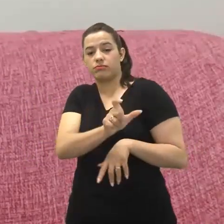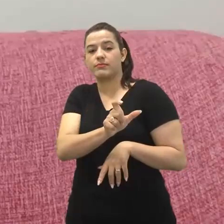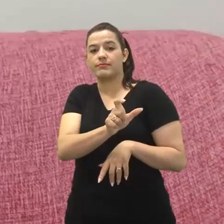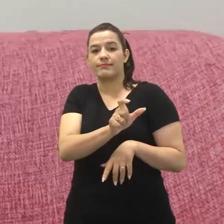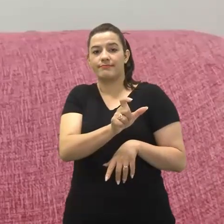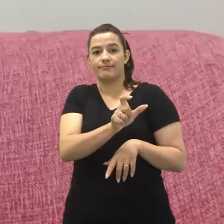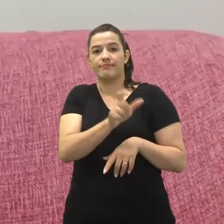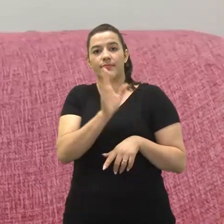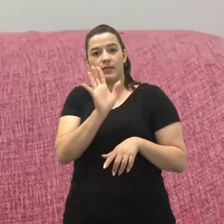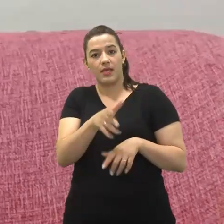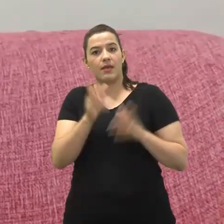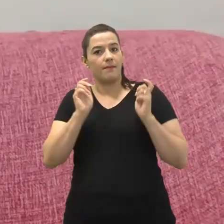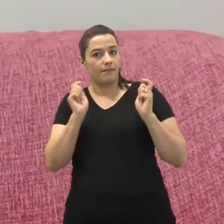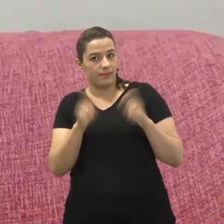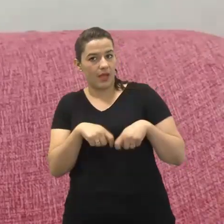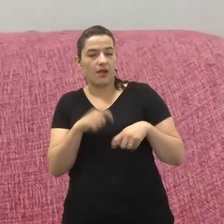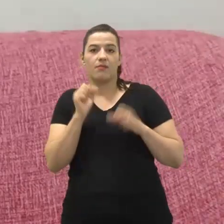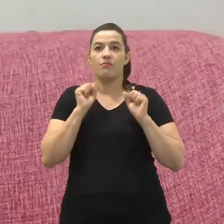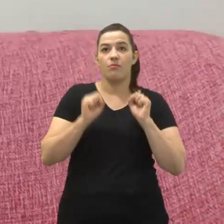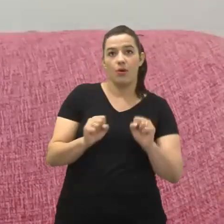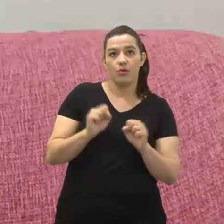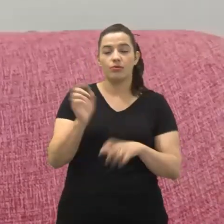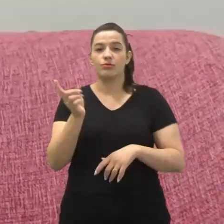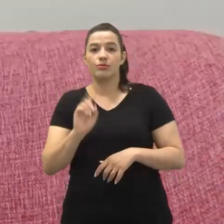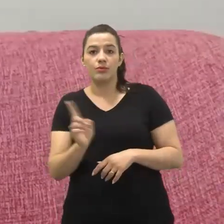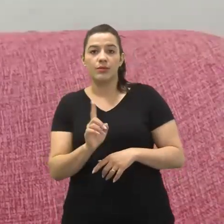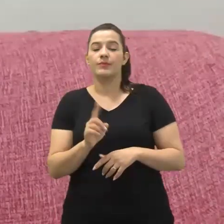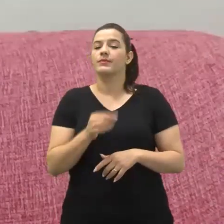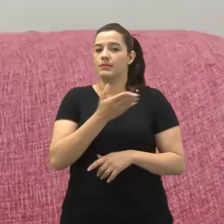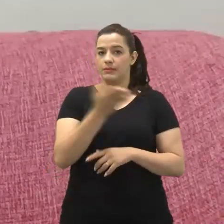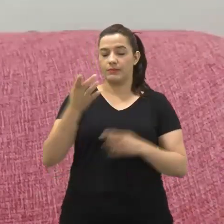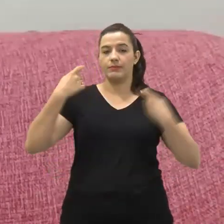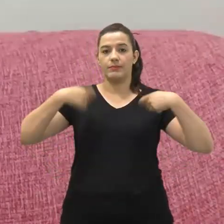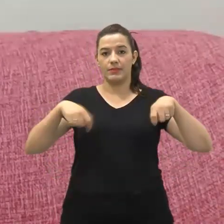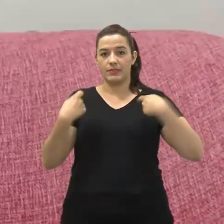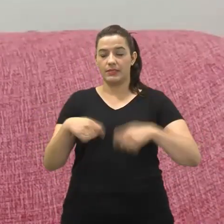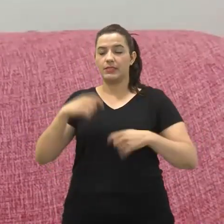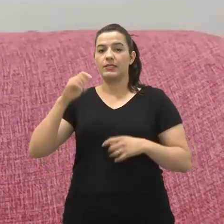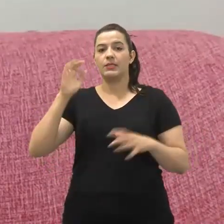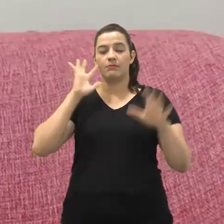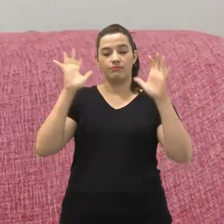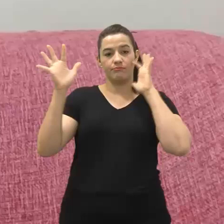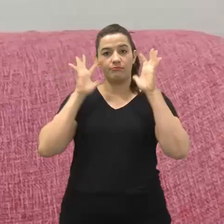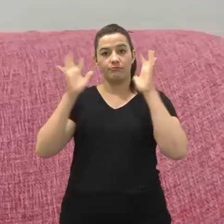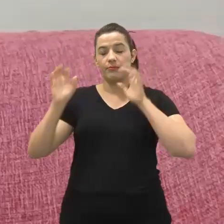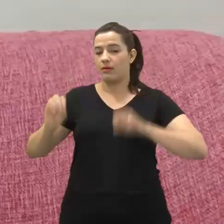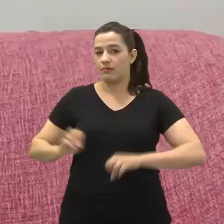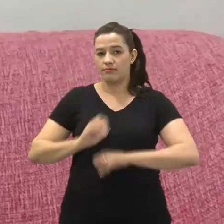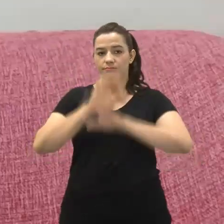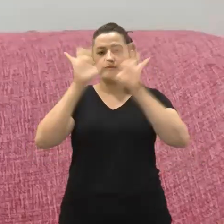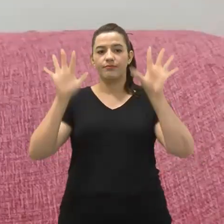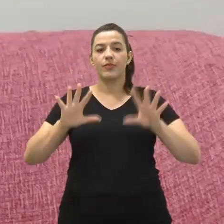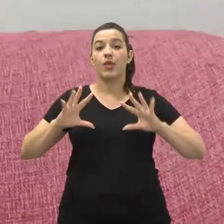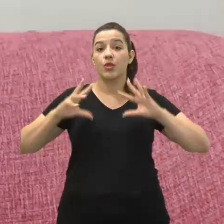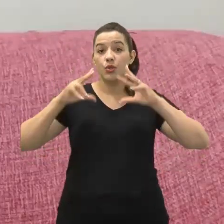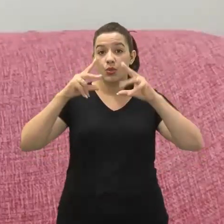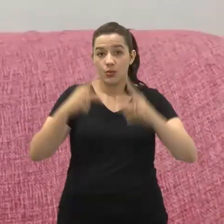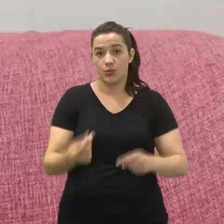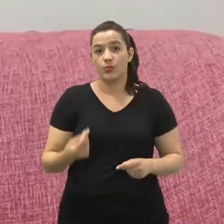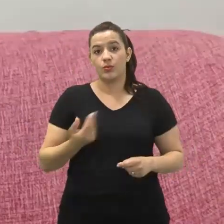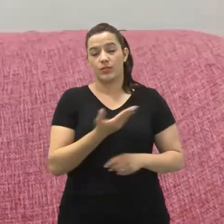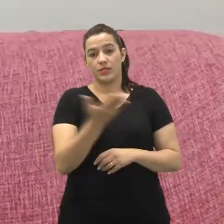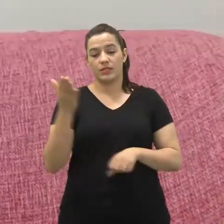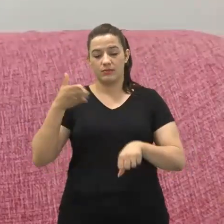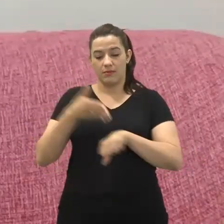isso será permitido Então nesse é importante que o professor deixe Claro para todos os que